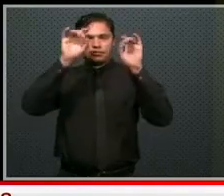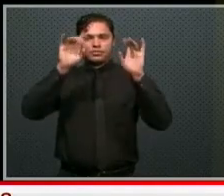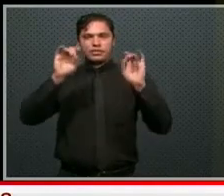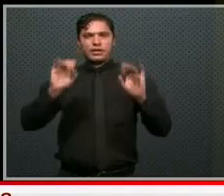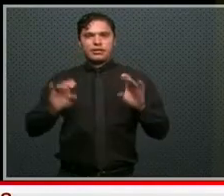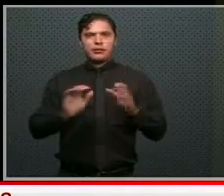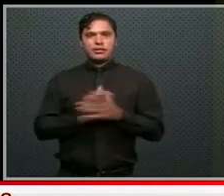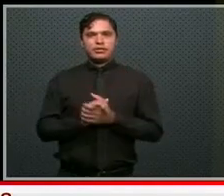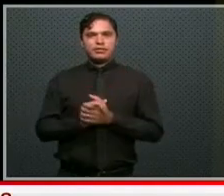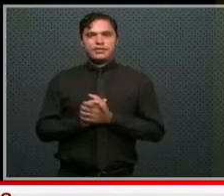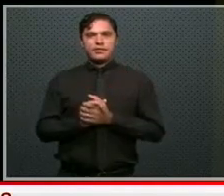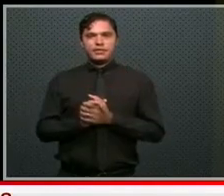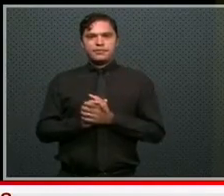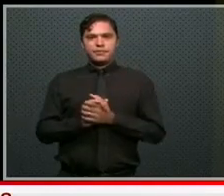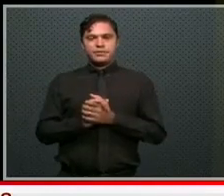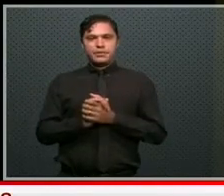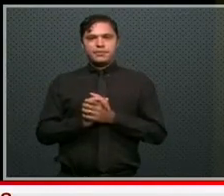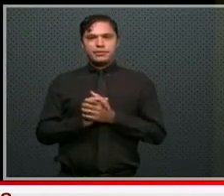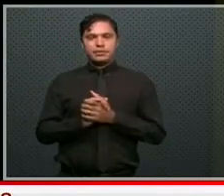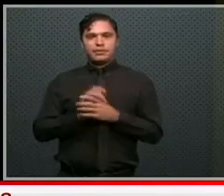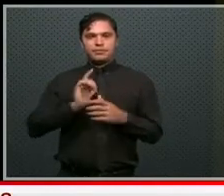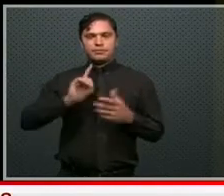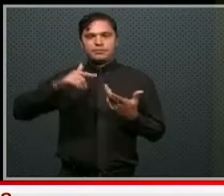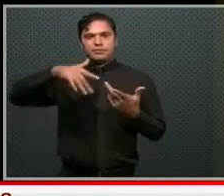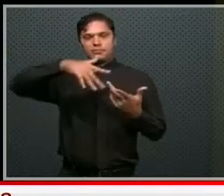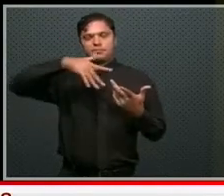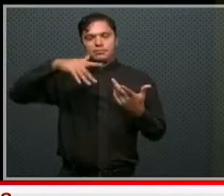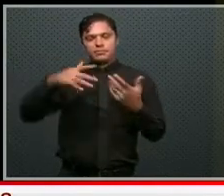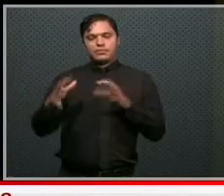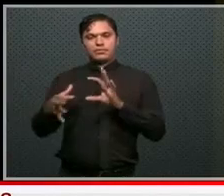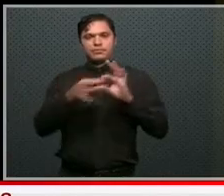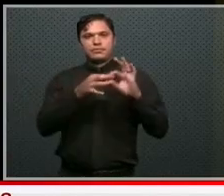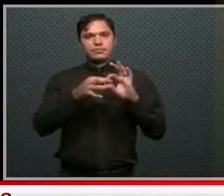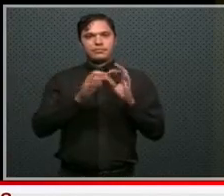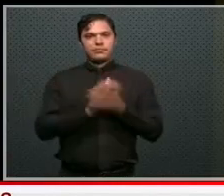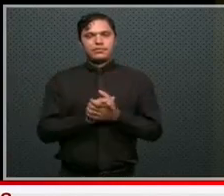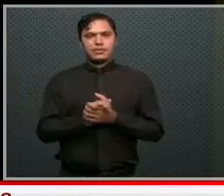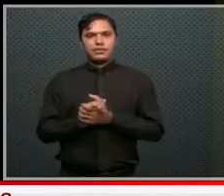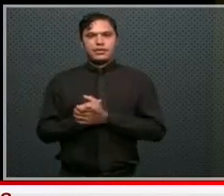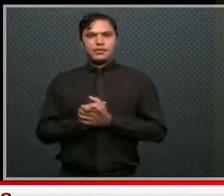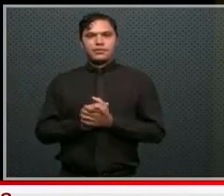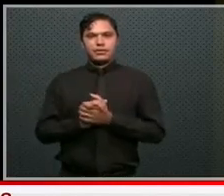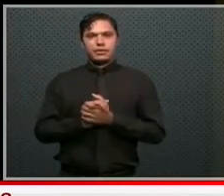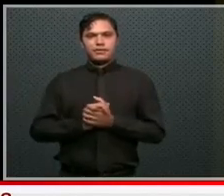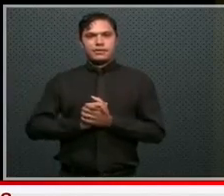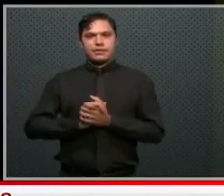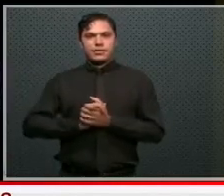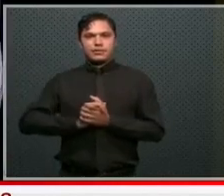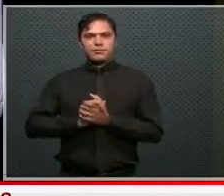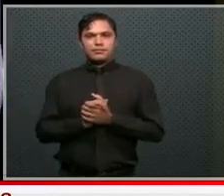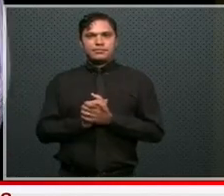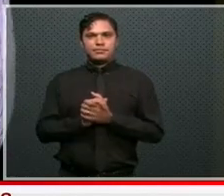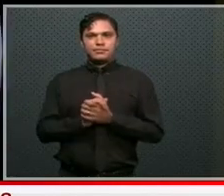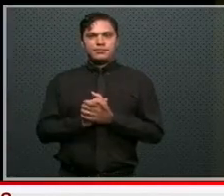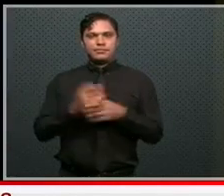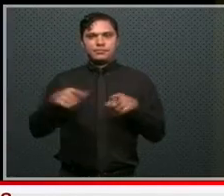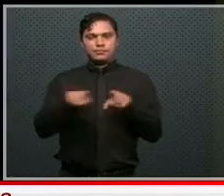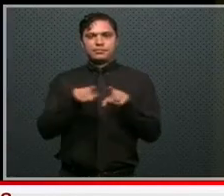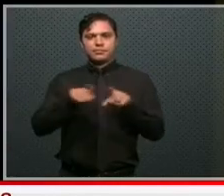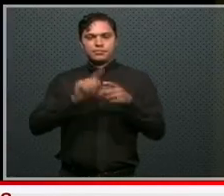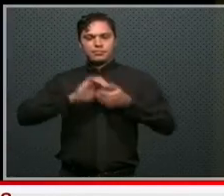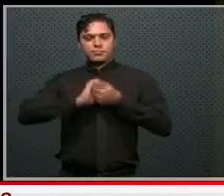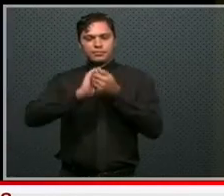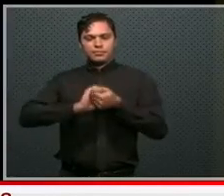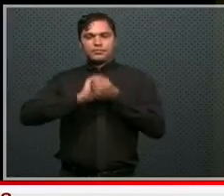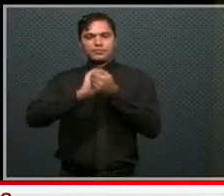chefe de lá Doutora lutieta que é uma grande parceira Nossa e que eu também Saúdo todos